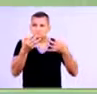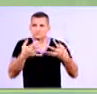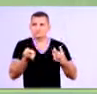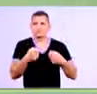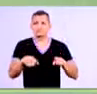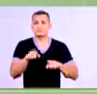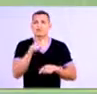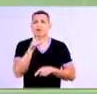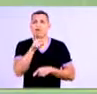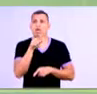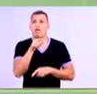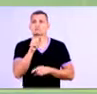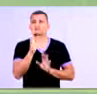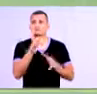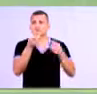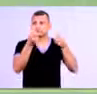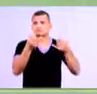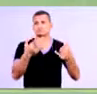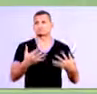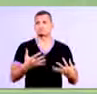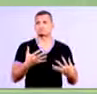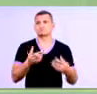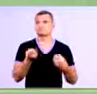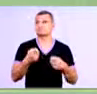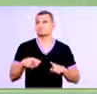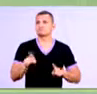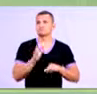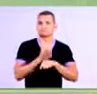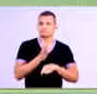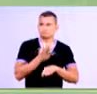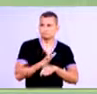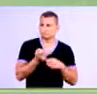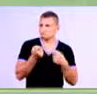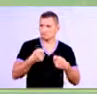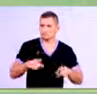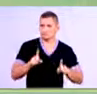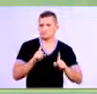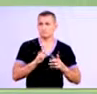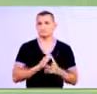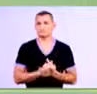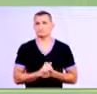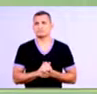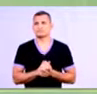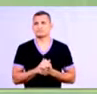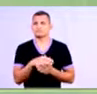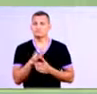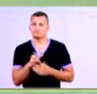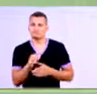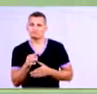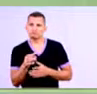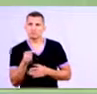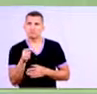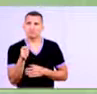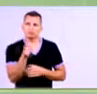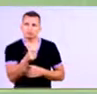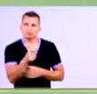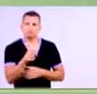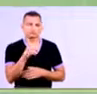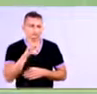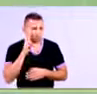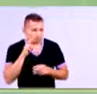autoexplicáveis. Não precisa de treinamento, não precisa de muita coisa. Colocou lá, o usuário já sabe por onde